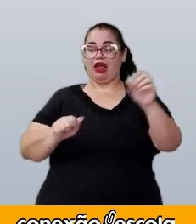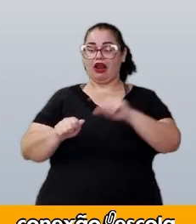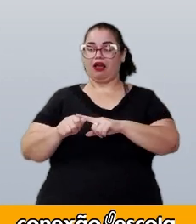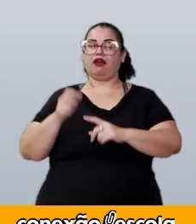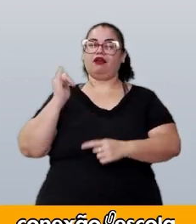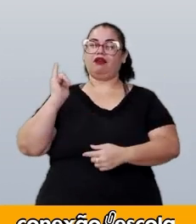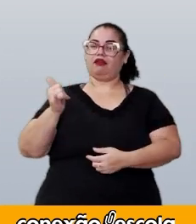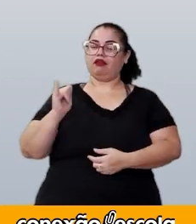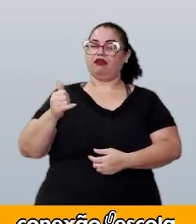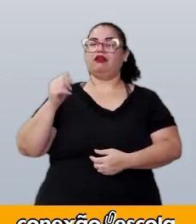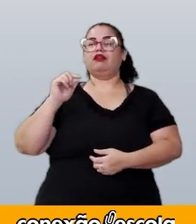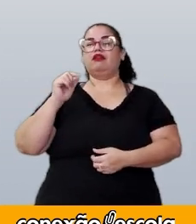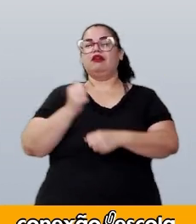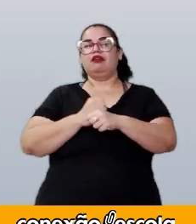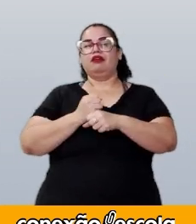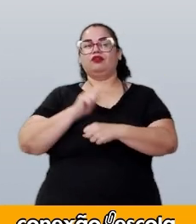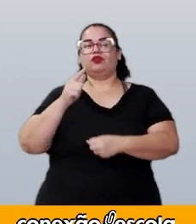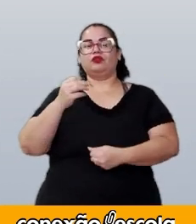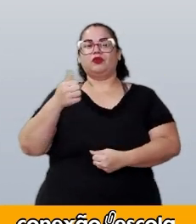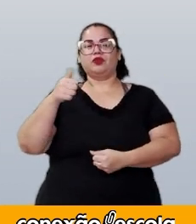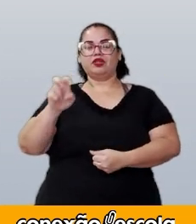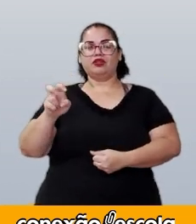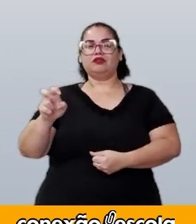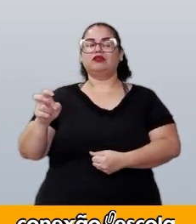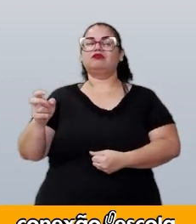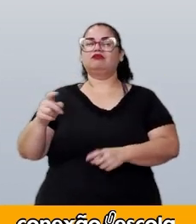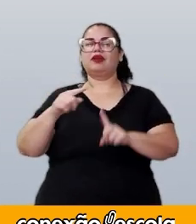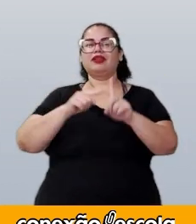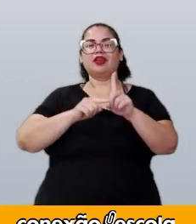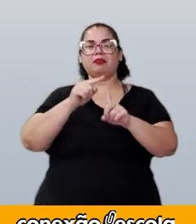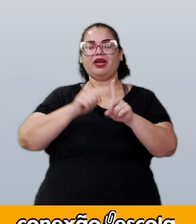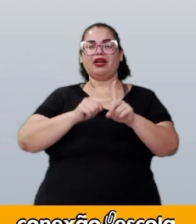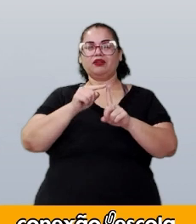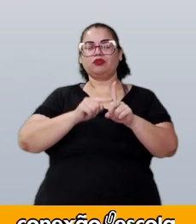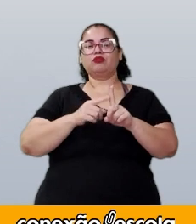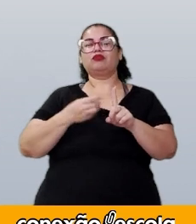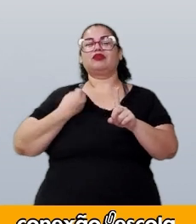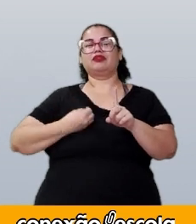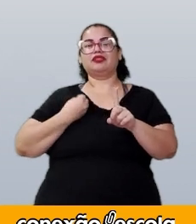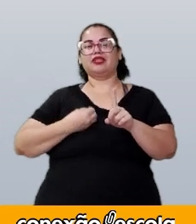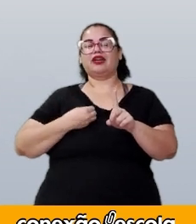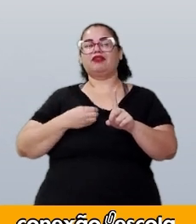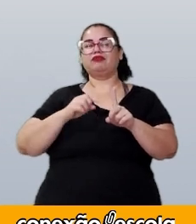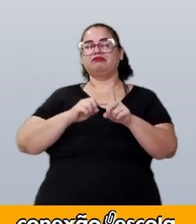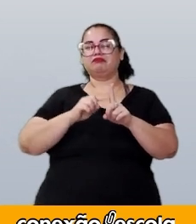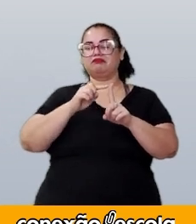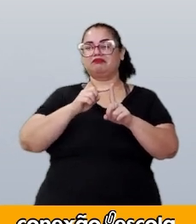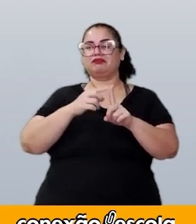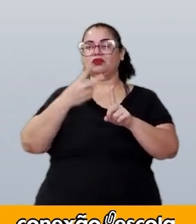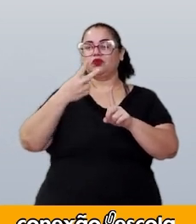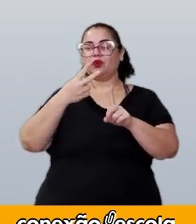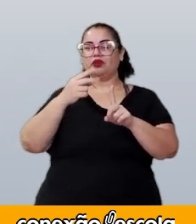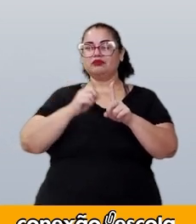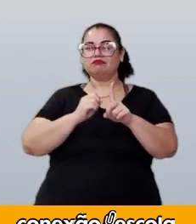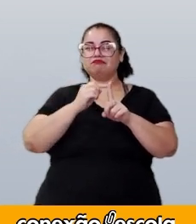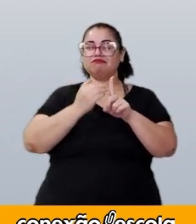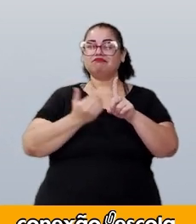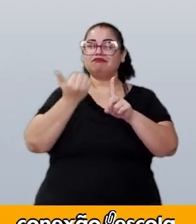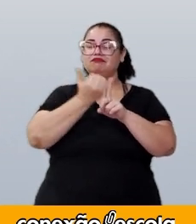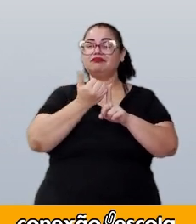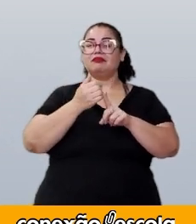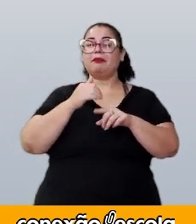naquele ano de 2015, as temperaturas estavam 2 graus acima das médias